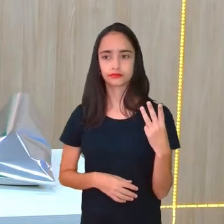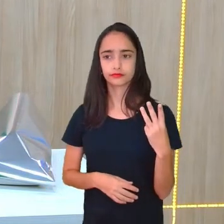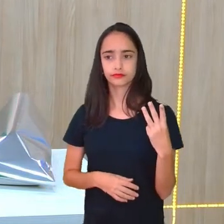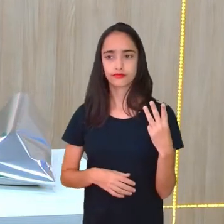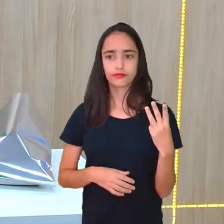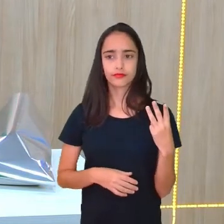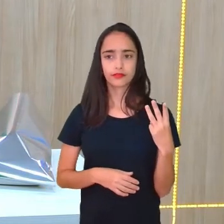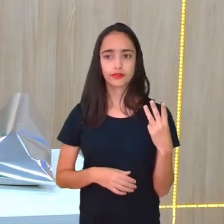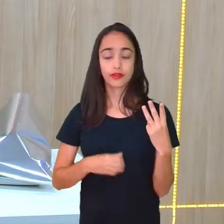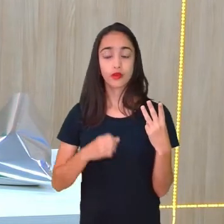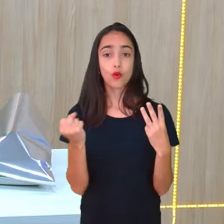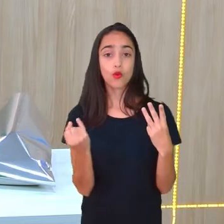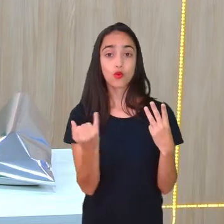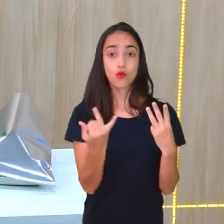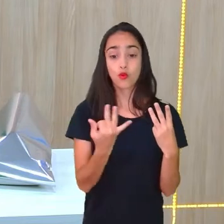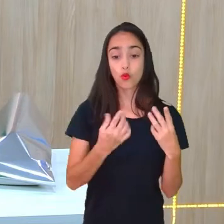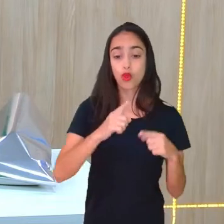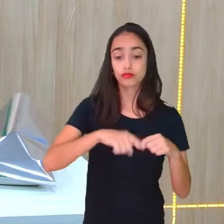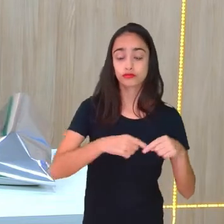Quantos elementos eu tenho?